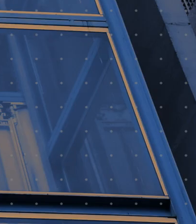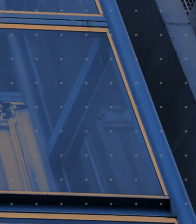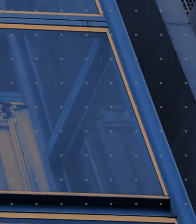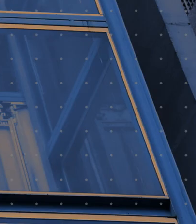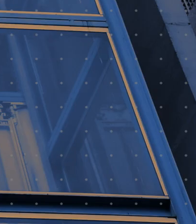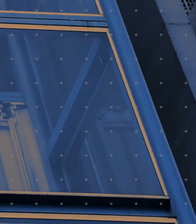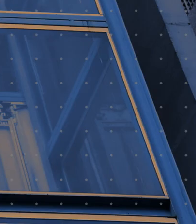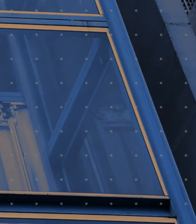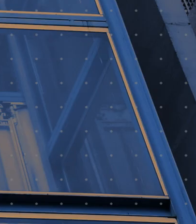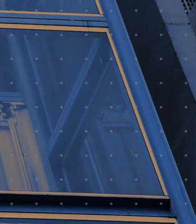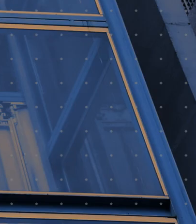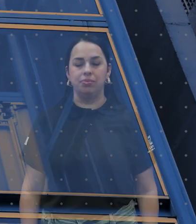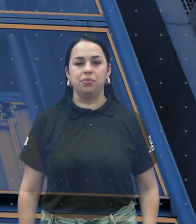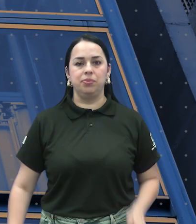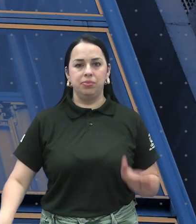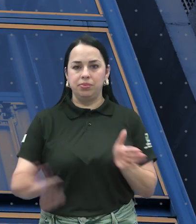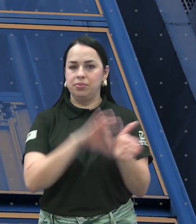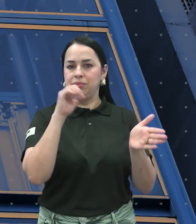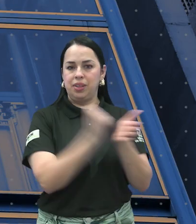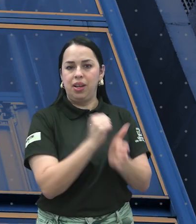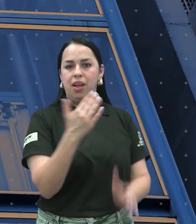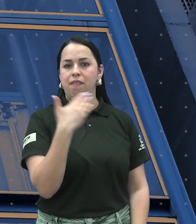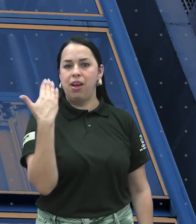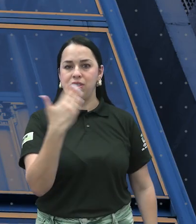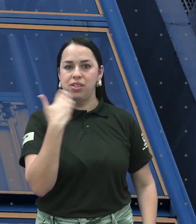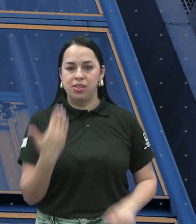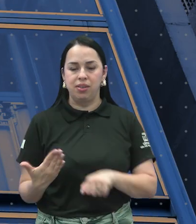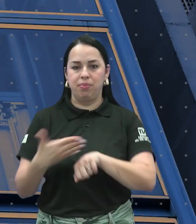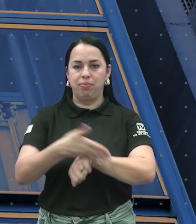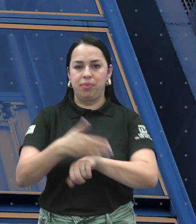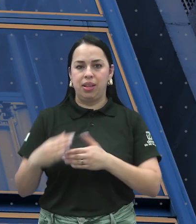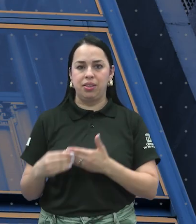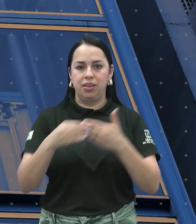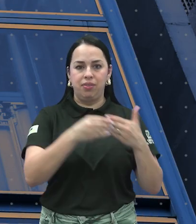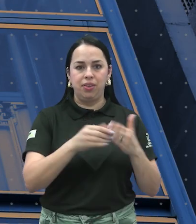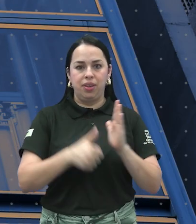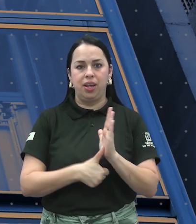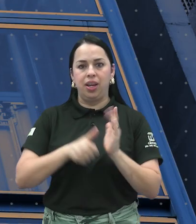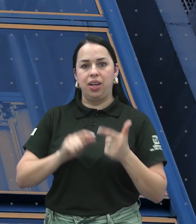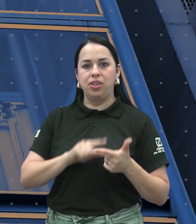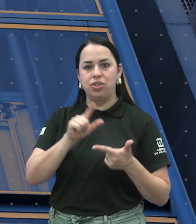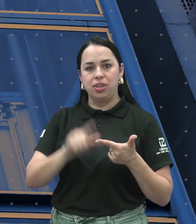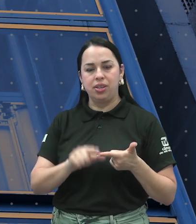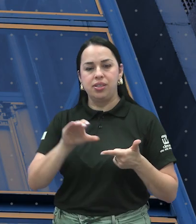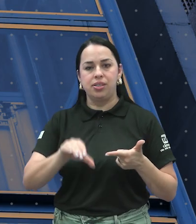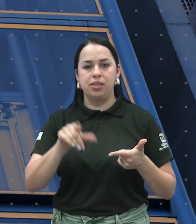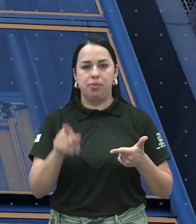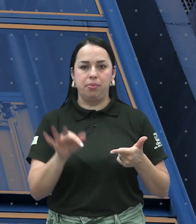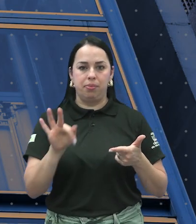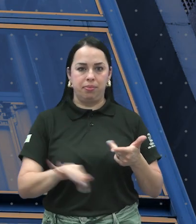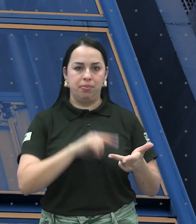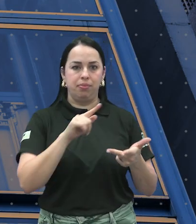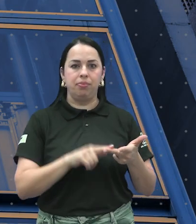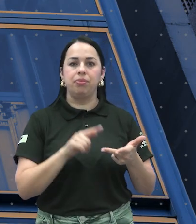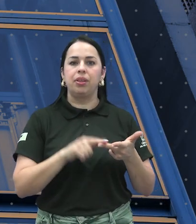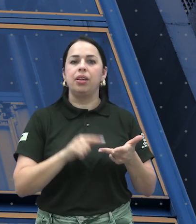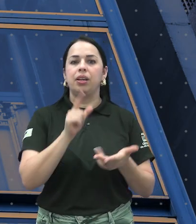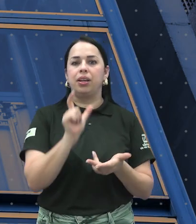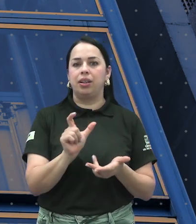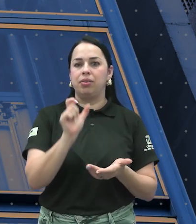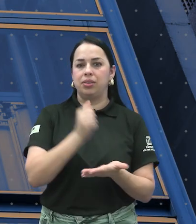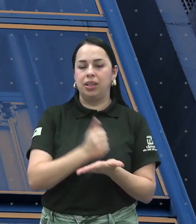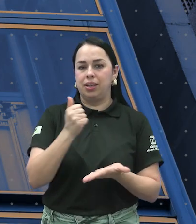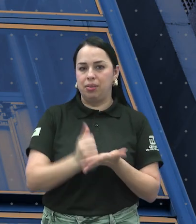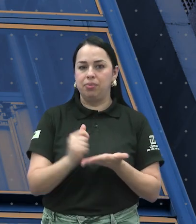de teleatendimento ativo. Para se candidatar é fácil, é só comparecer ao PAT Levanto, RG, carteira